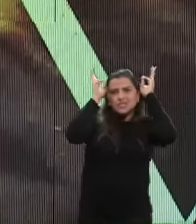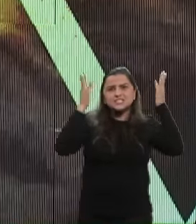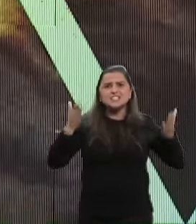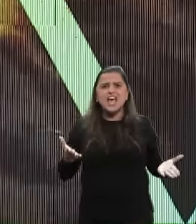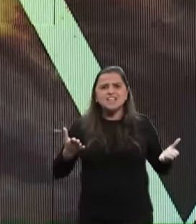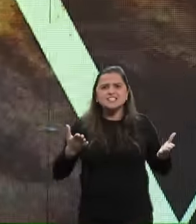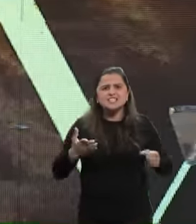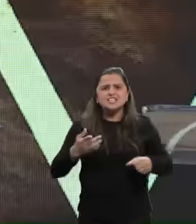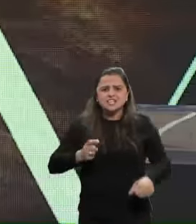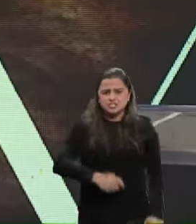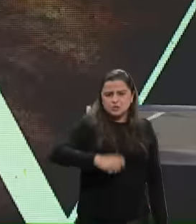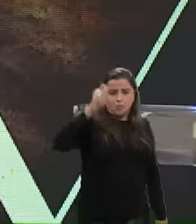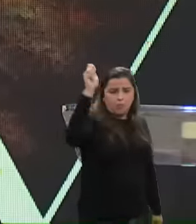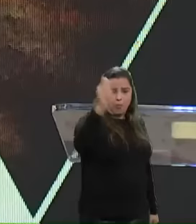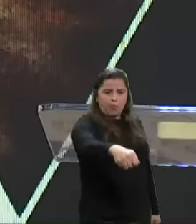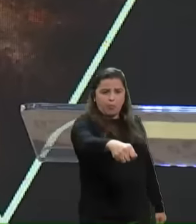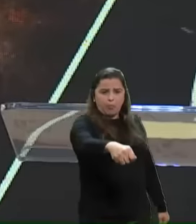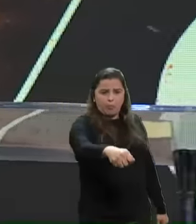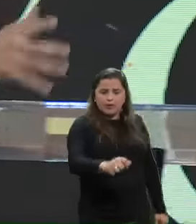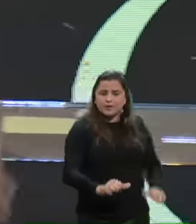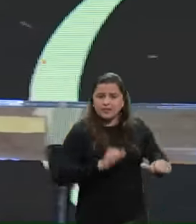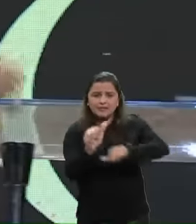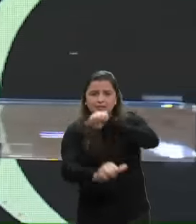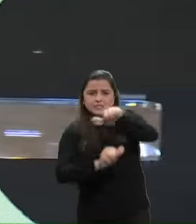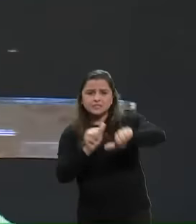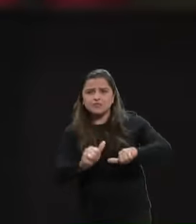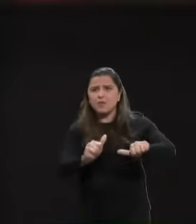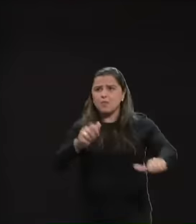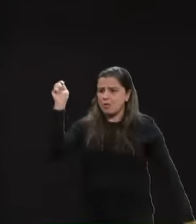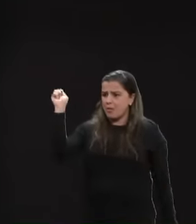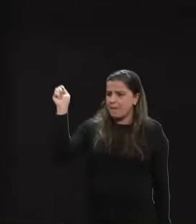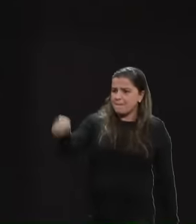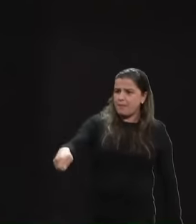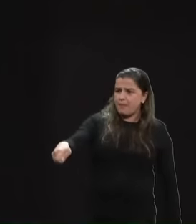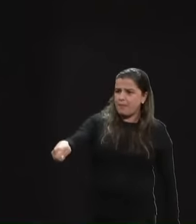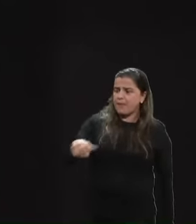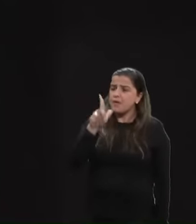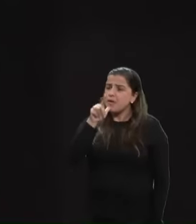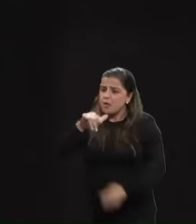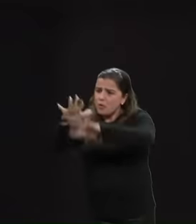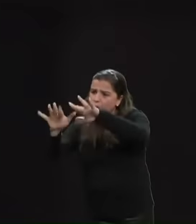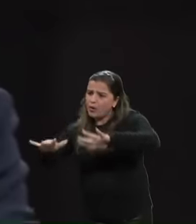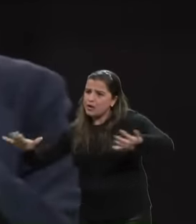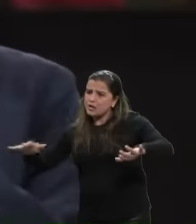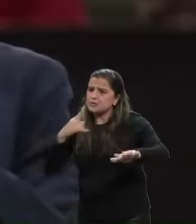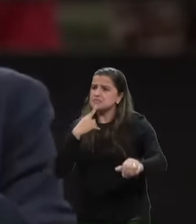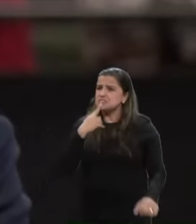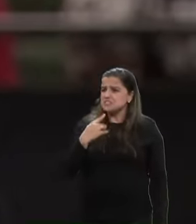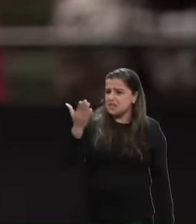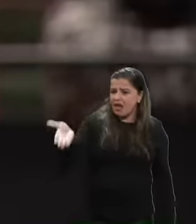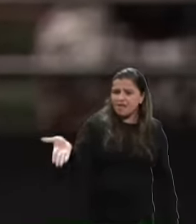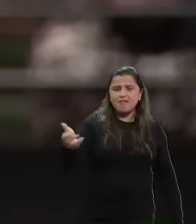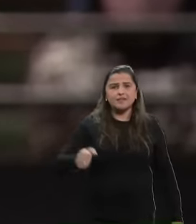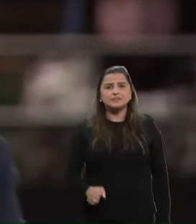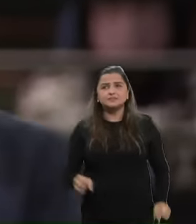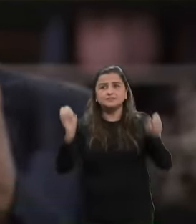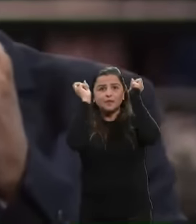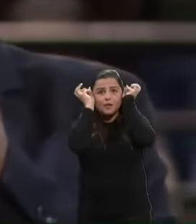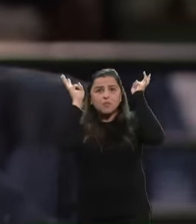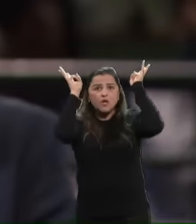vara e o pó virou piolho. Que estendeu a vara e o rio Nilo virou sangue. Tô falando de Moisés,